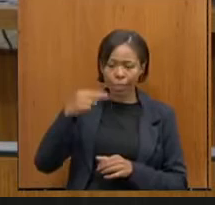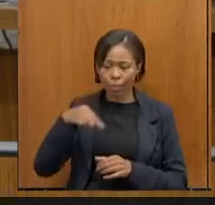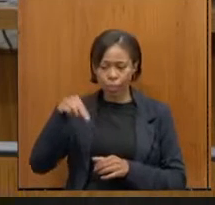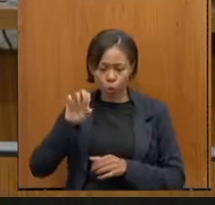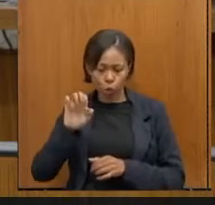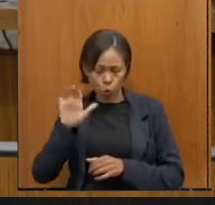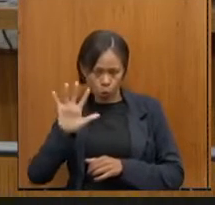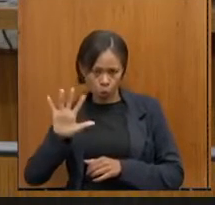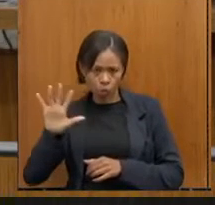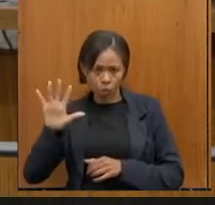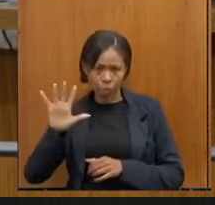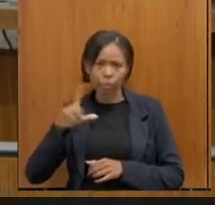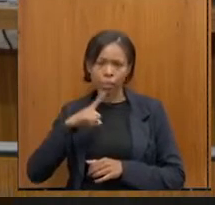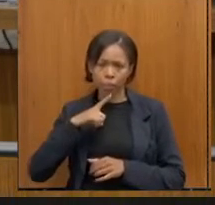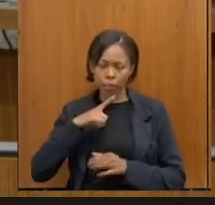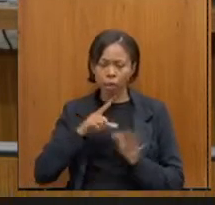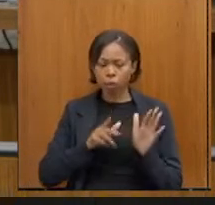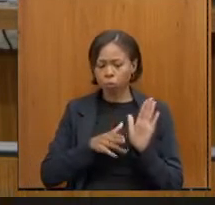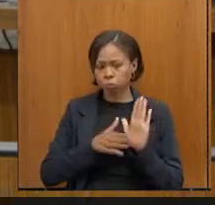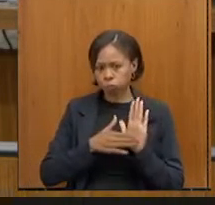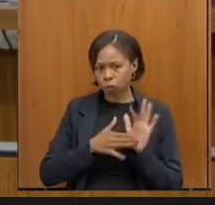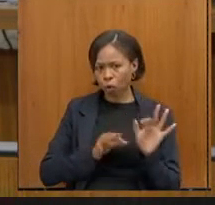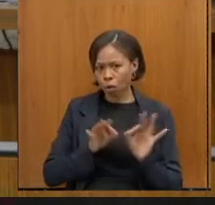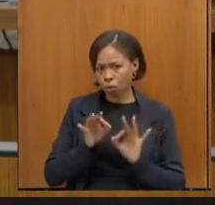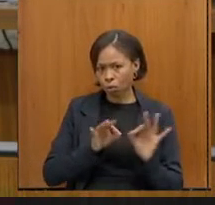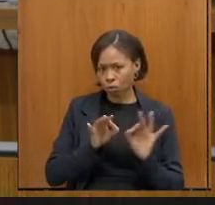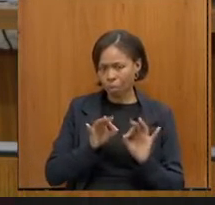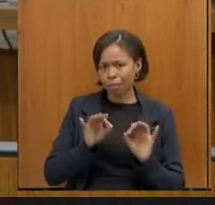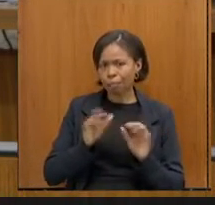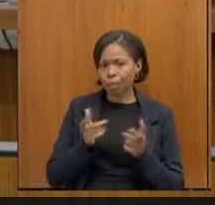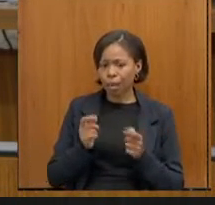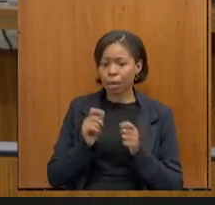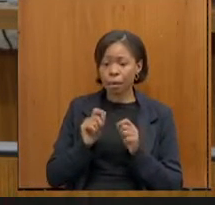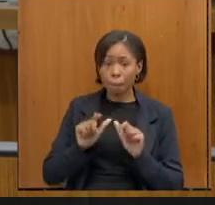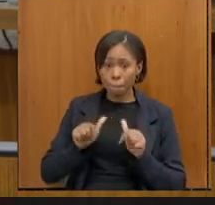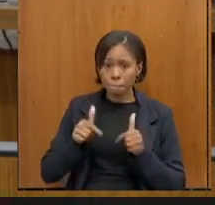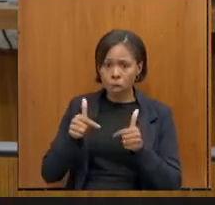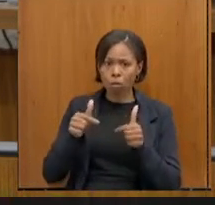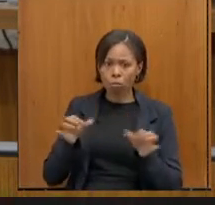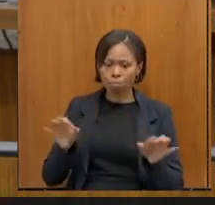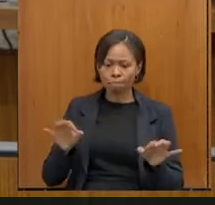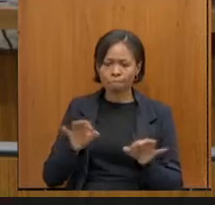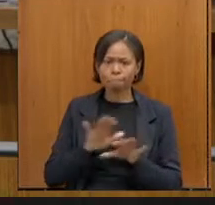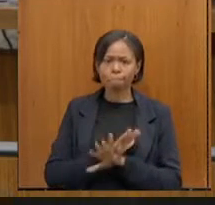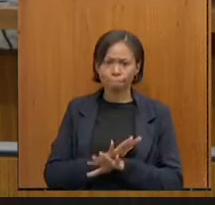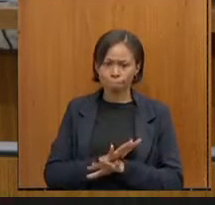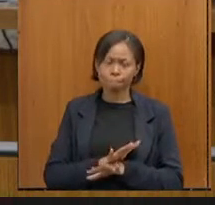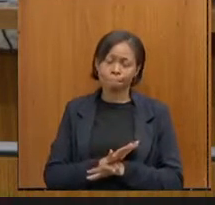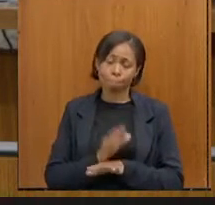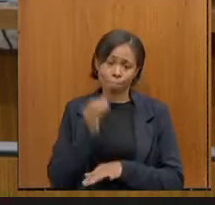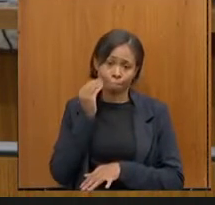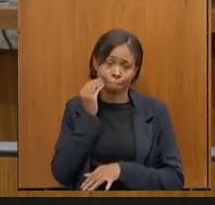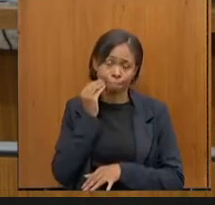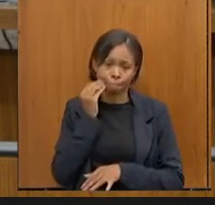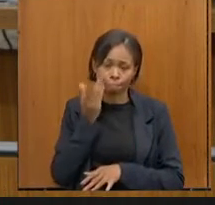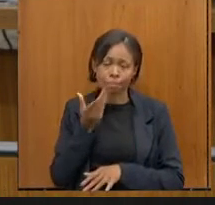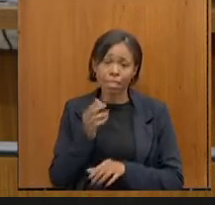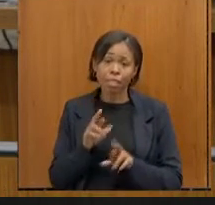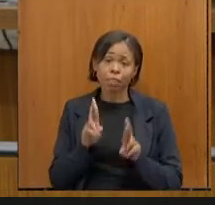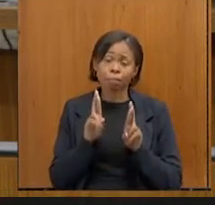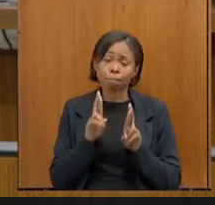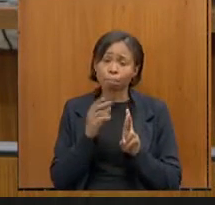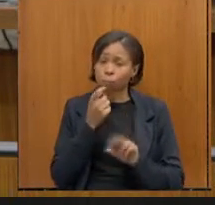para que aquelas ações ele contidas possam ser executadas a sua totalidade e Esperamos que